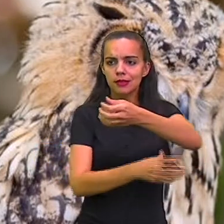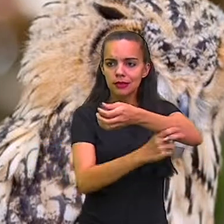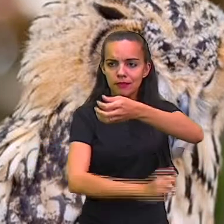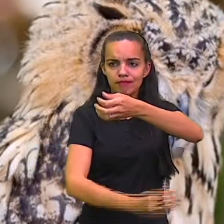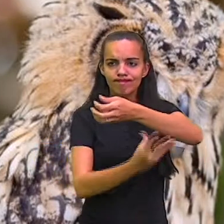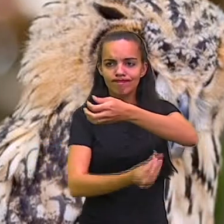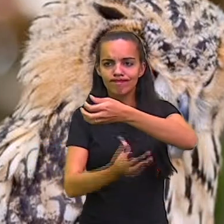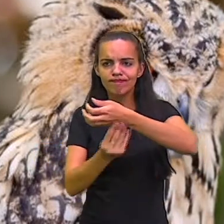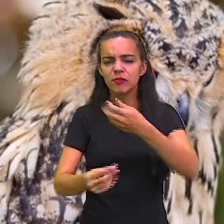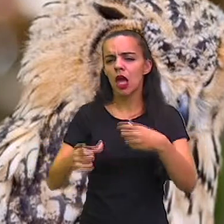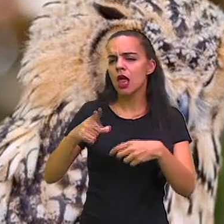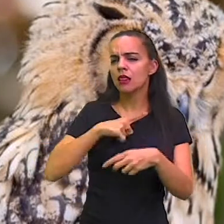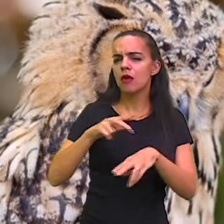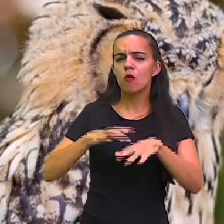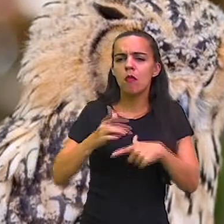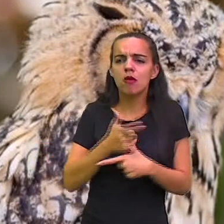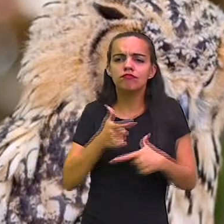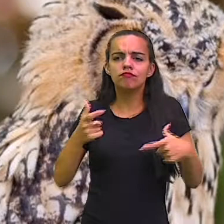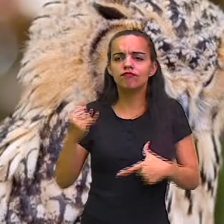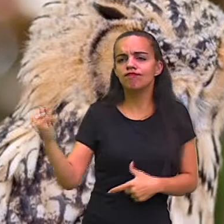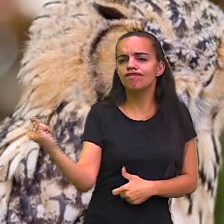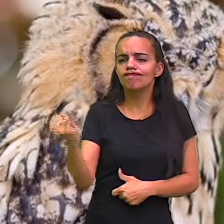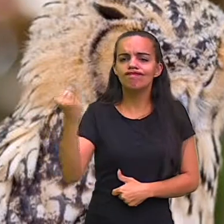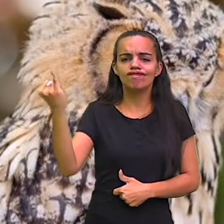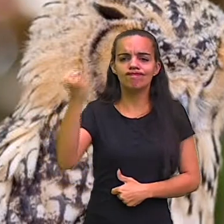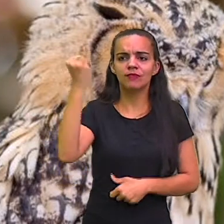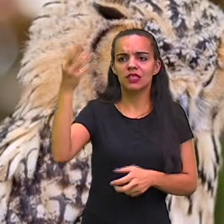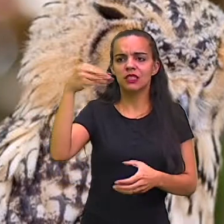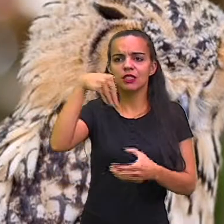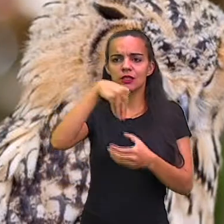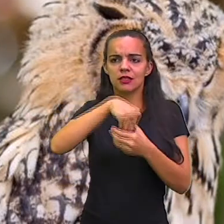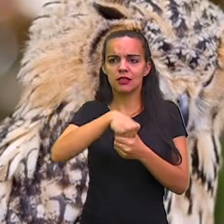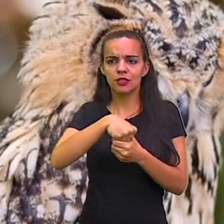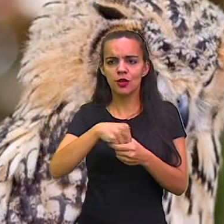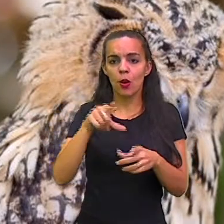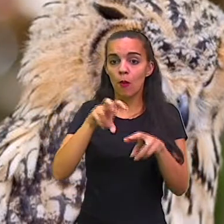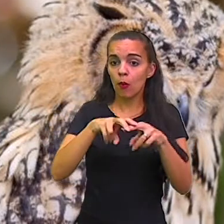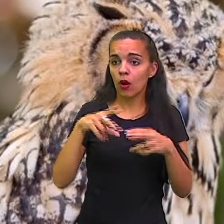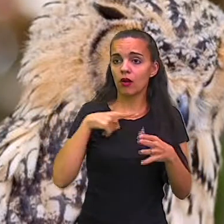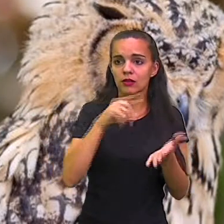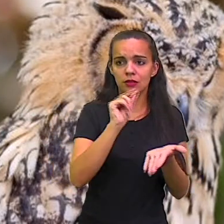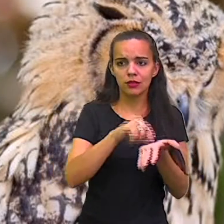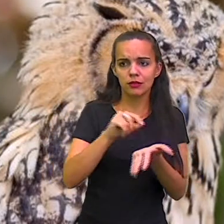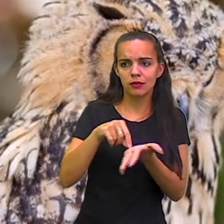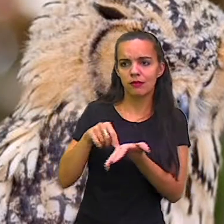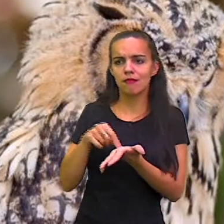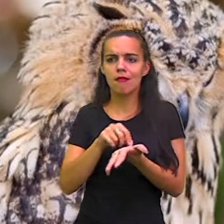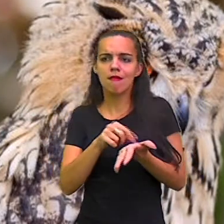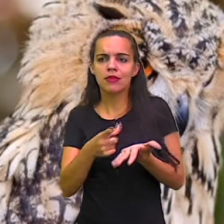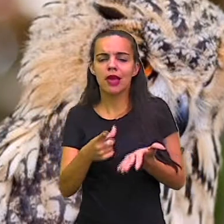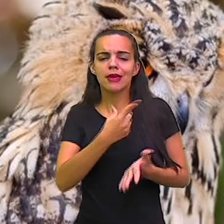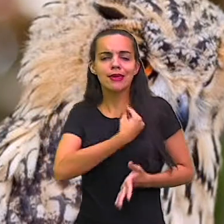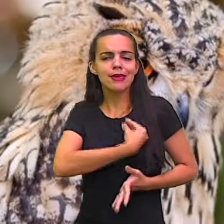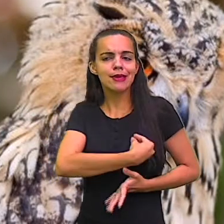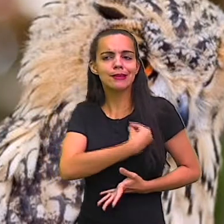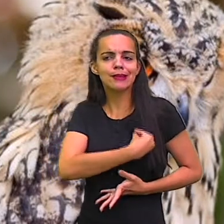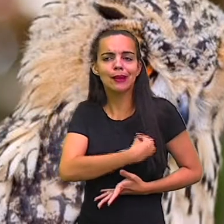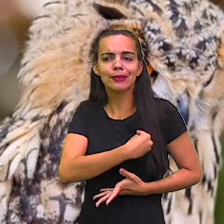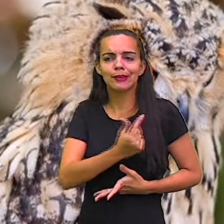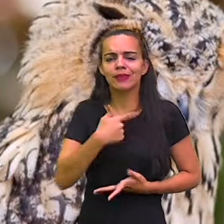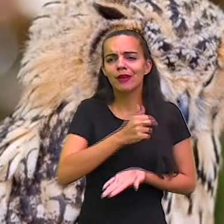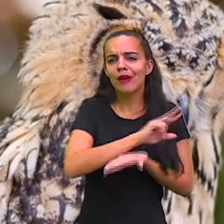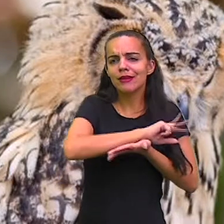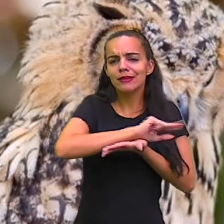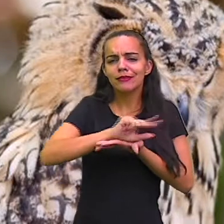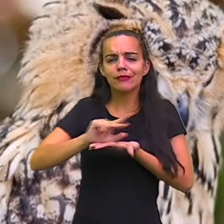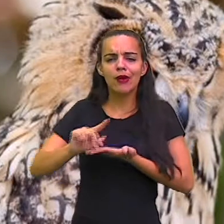têm grande importância na dispersão de sementes garantindo assim a tendência de